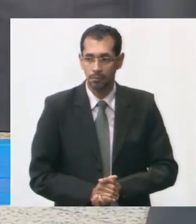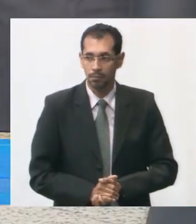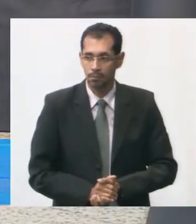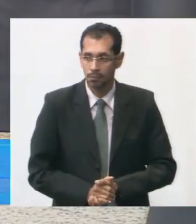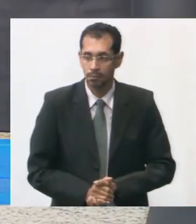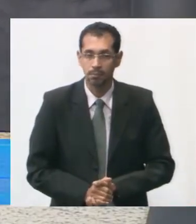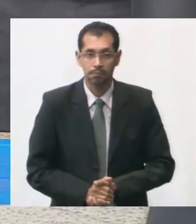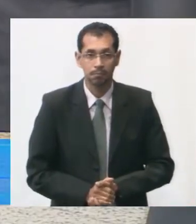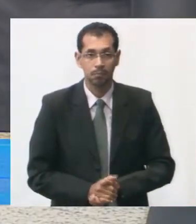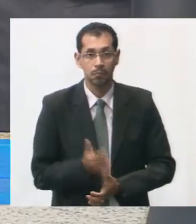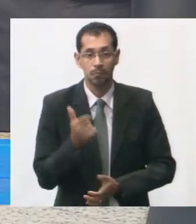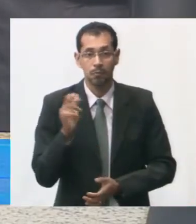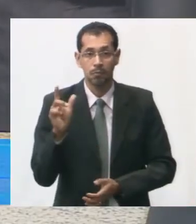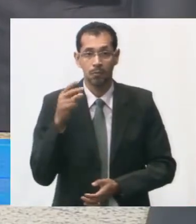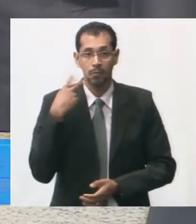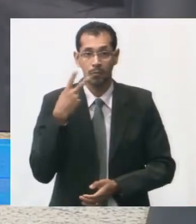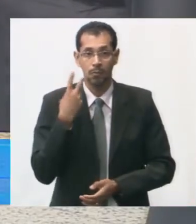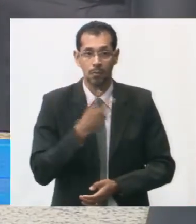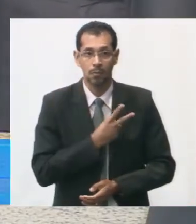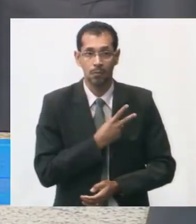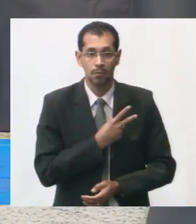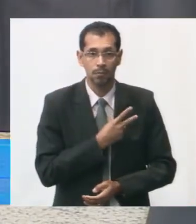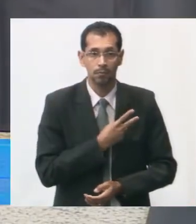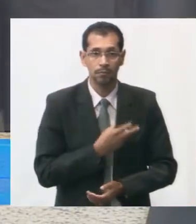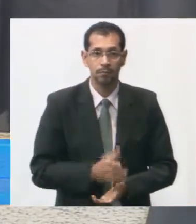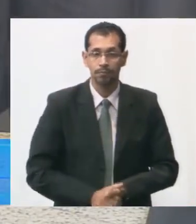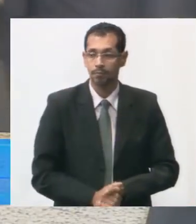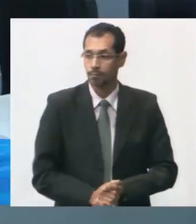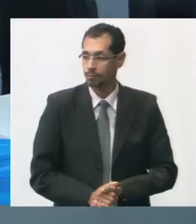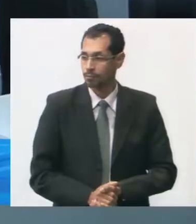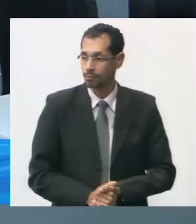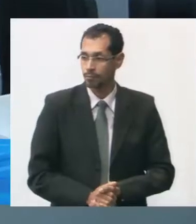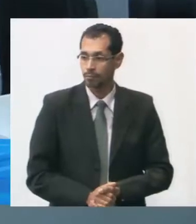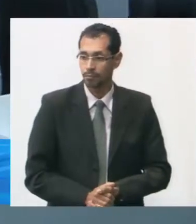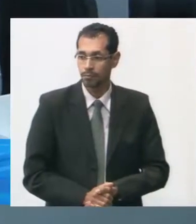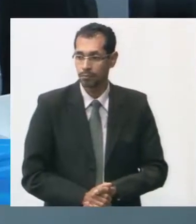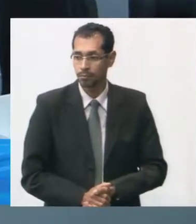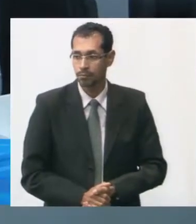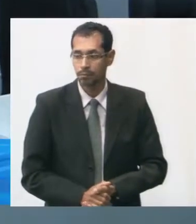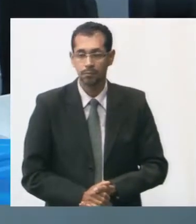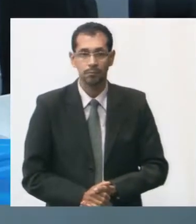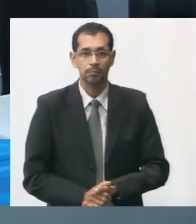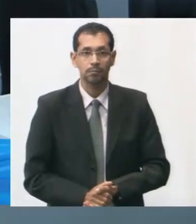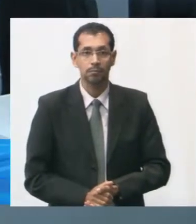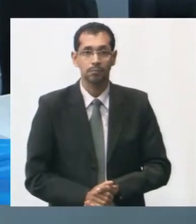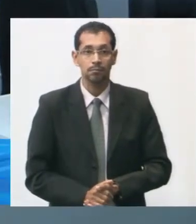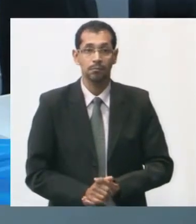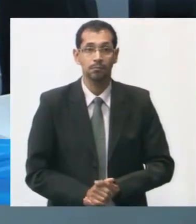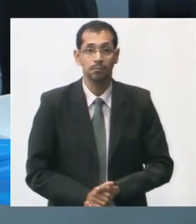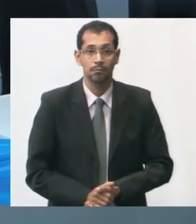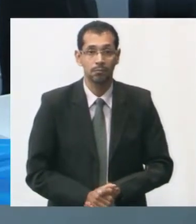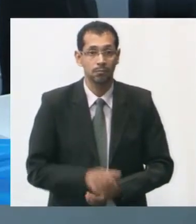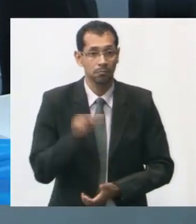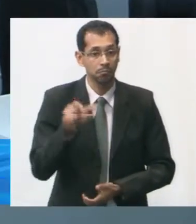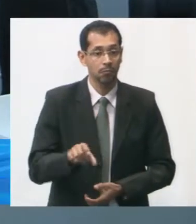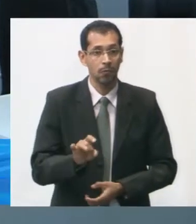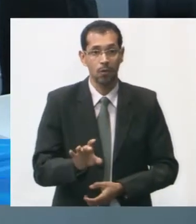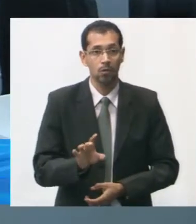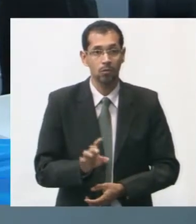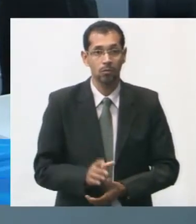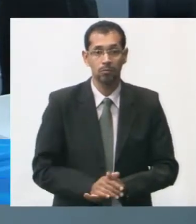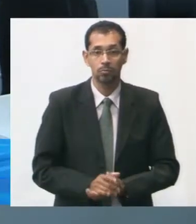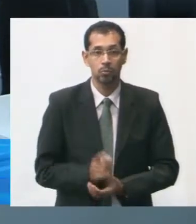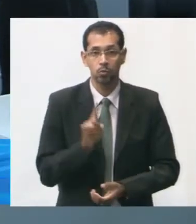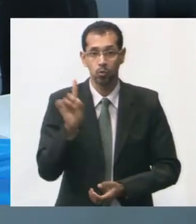Próximo vereador, Vinícius Simões. Presidente, tem mais algum vereador inscrito, presidente? Vossa Excelência. Além depois, de